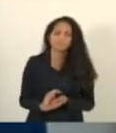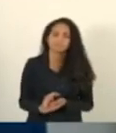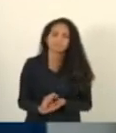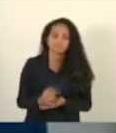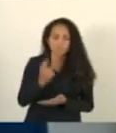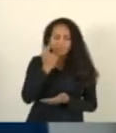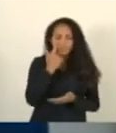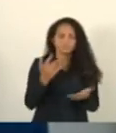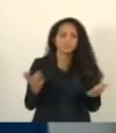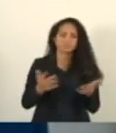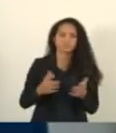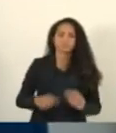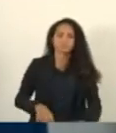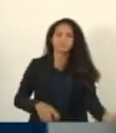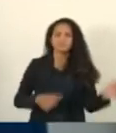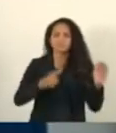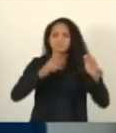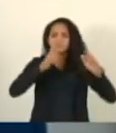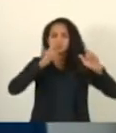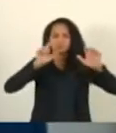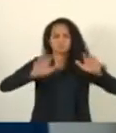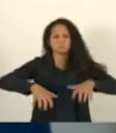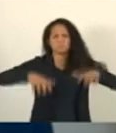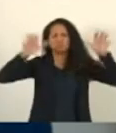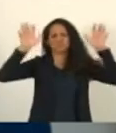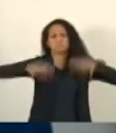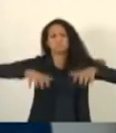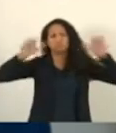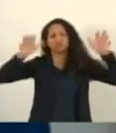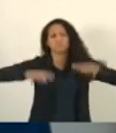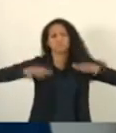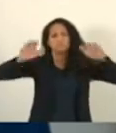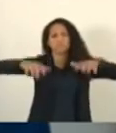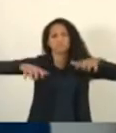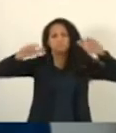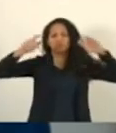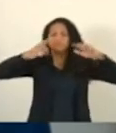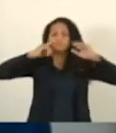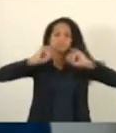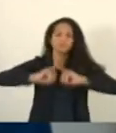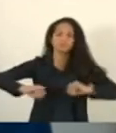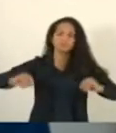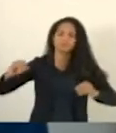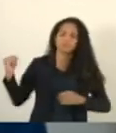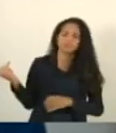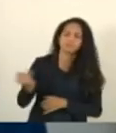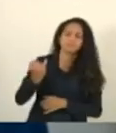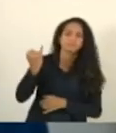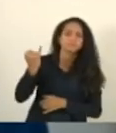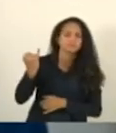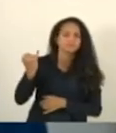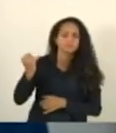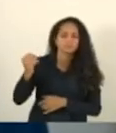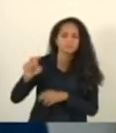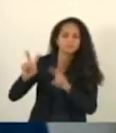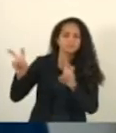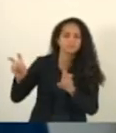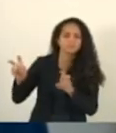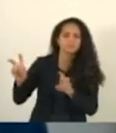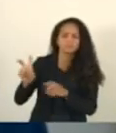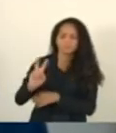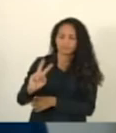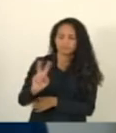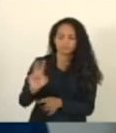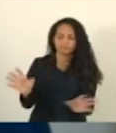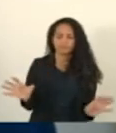fortes chuvas, anúncios importantíssimos para Vila Velha, anúncios de parcerias em